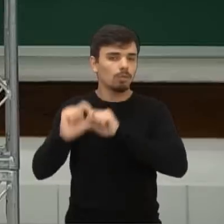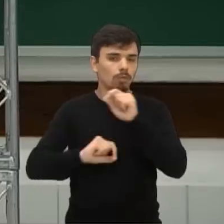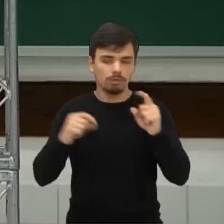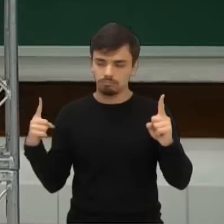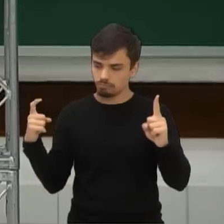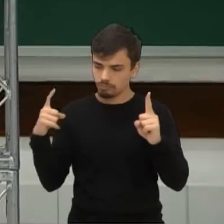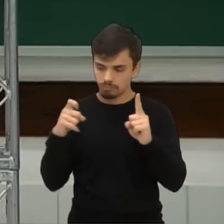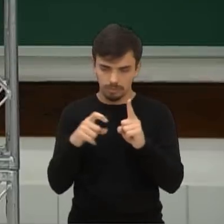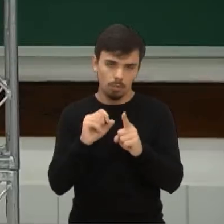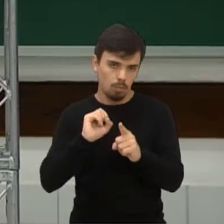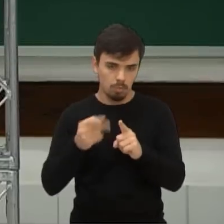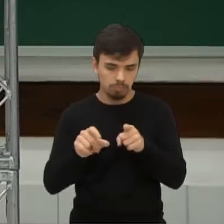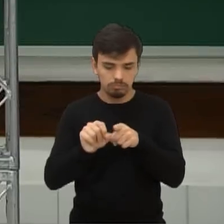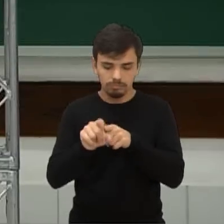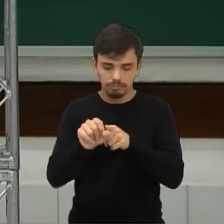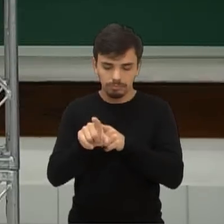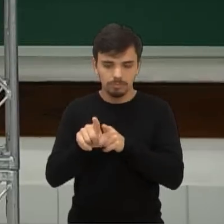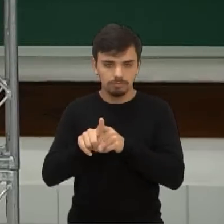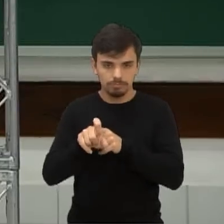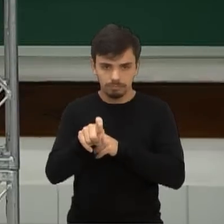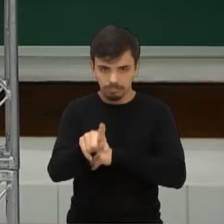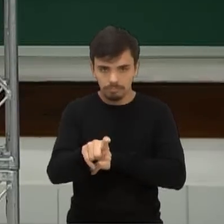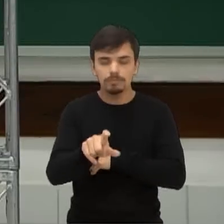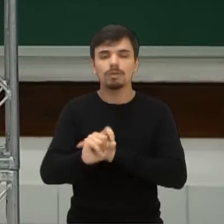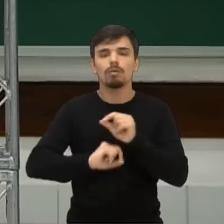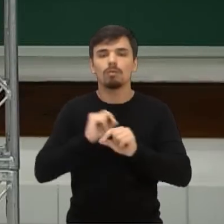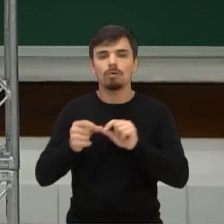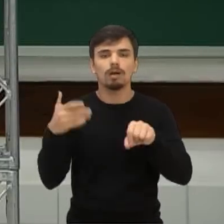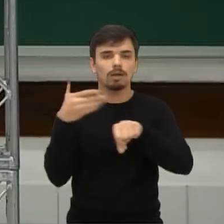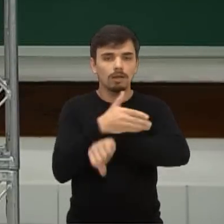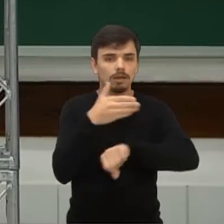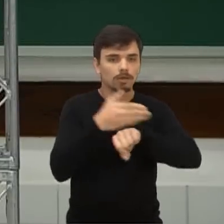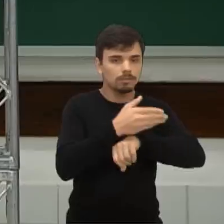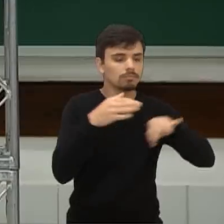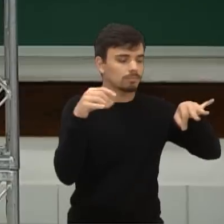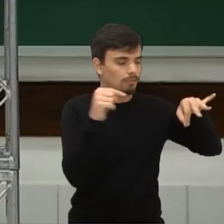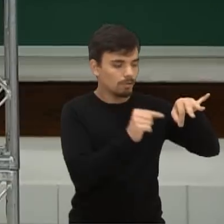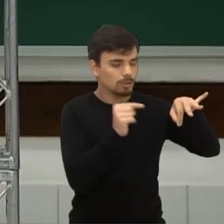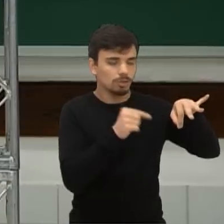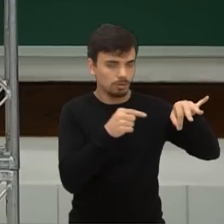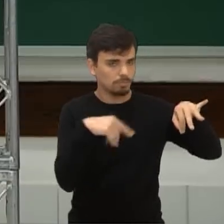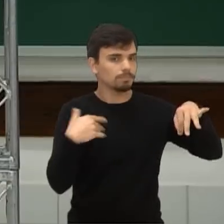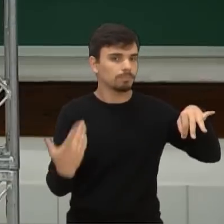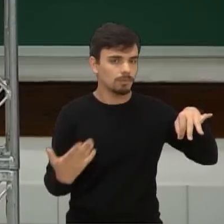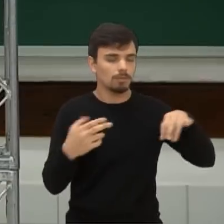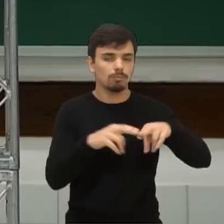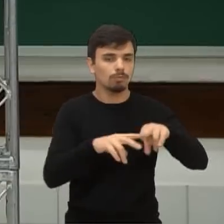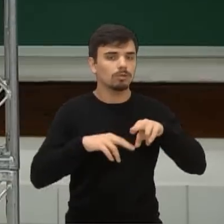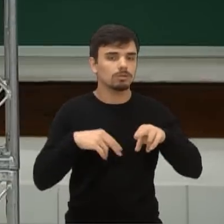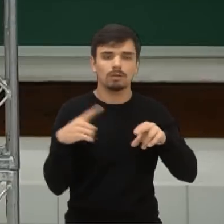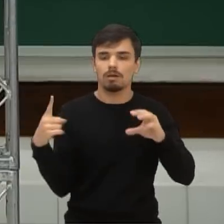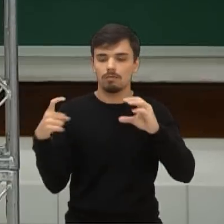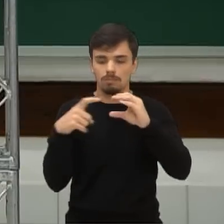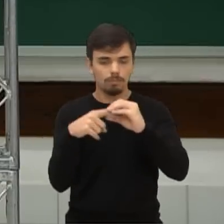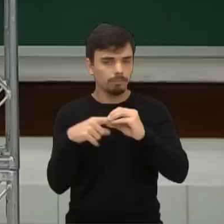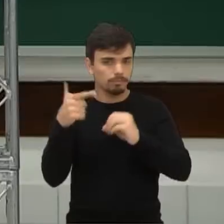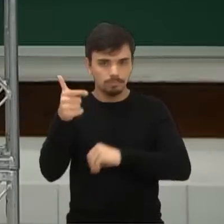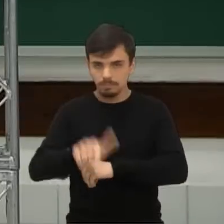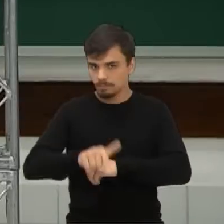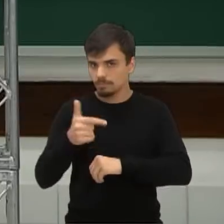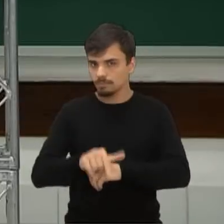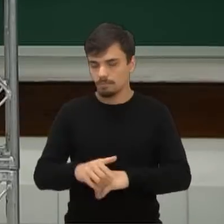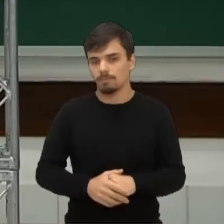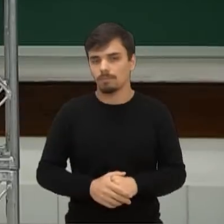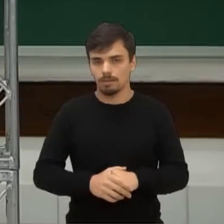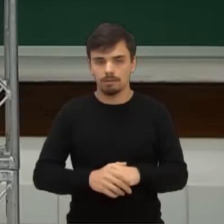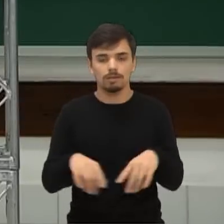espermatozoides lançados na ejaculação entrem no canal vaginal. Portanto, não haverá fecundação, né,